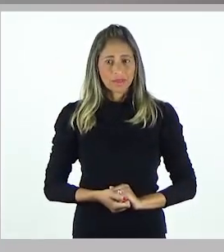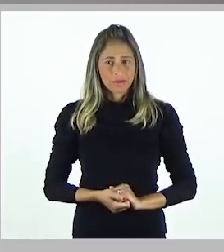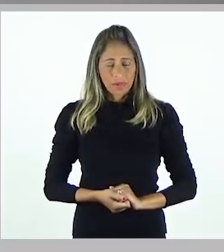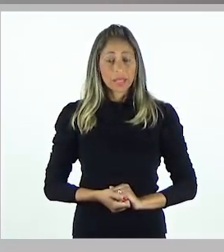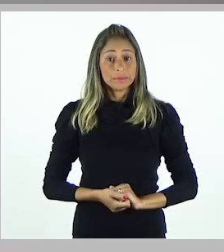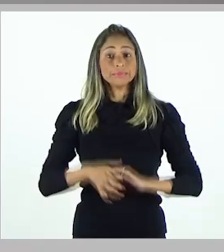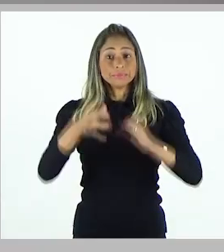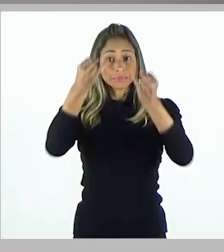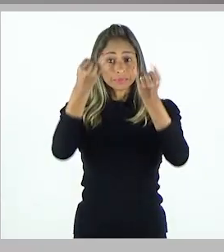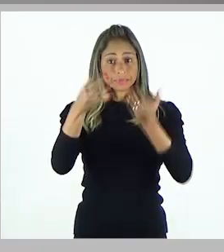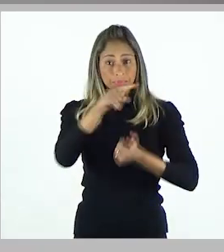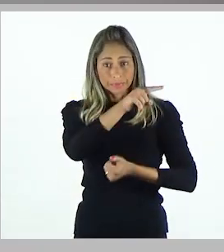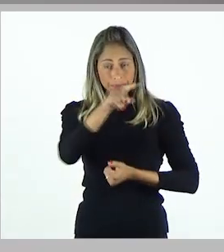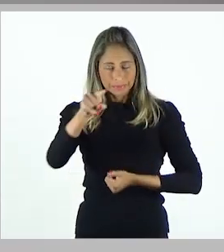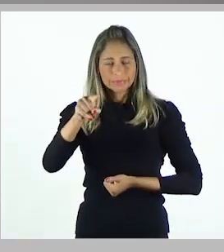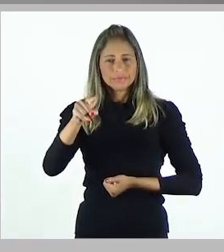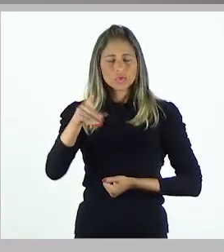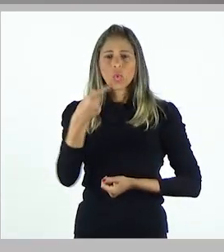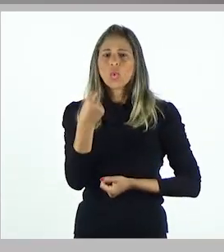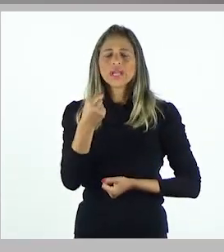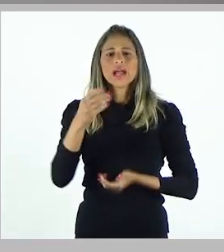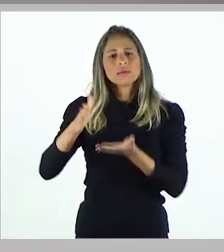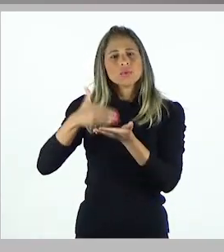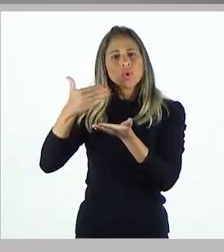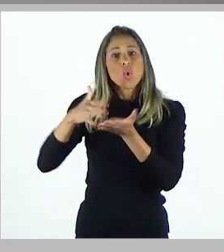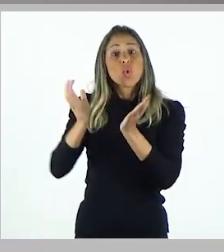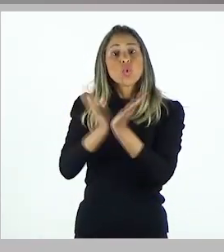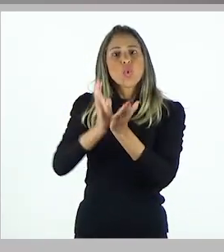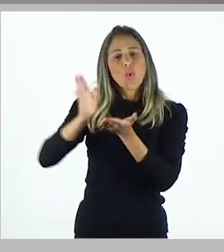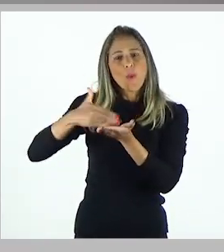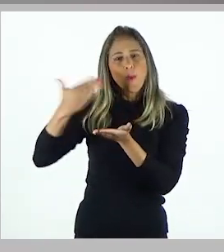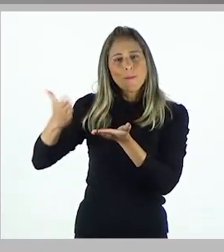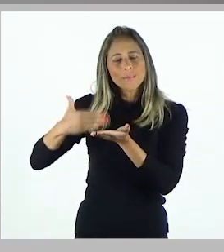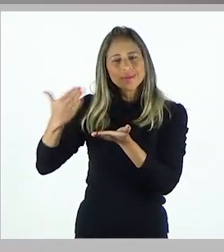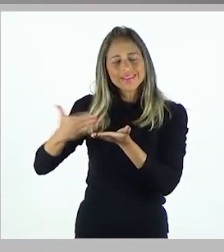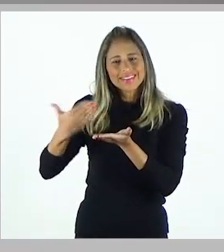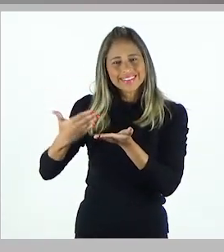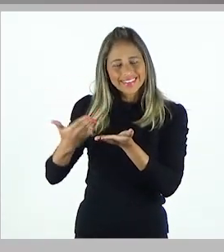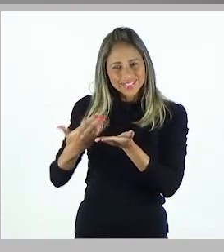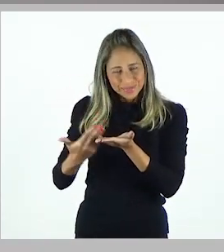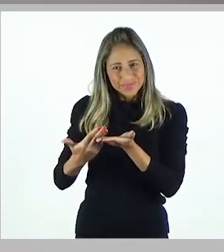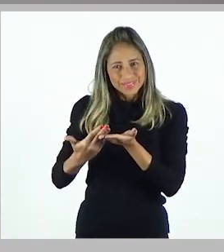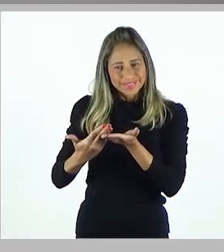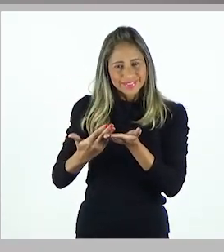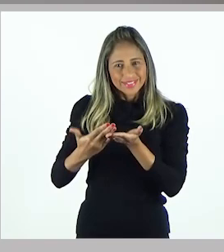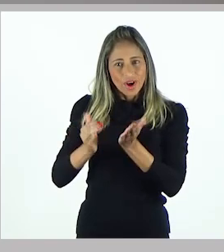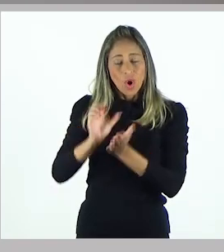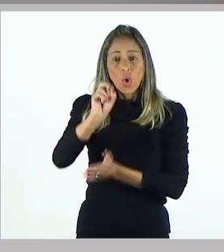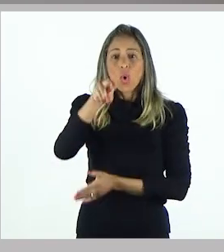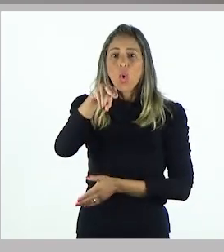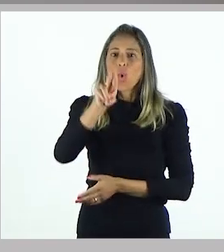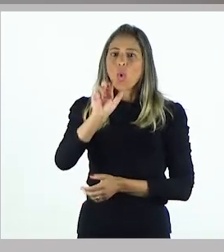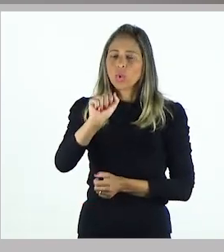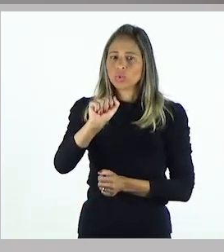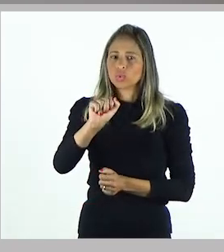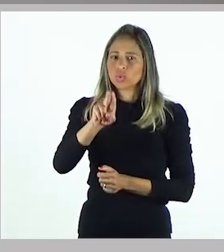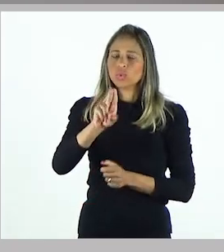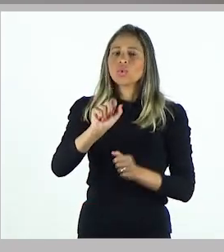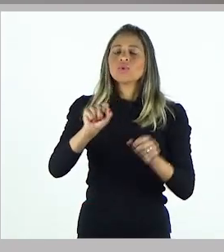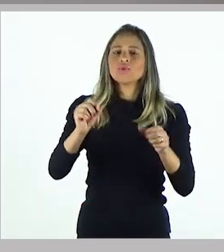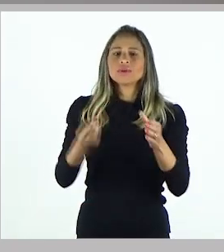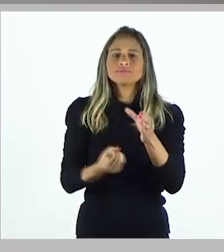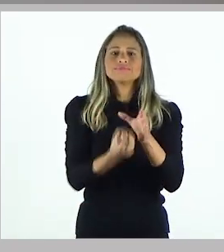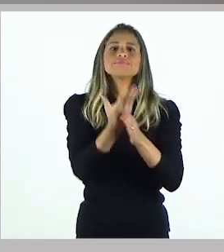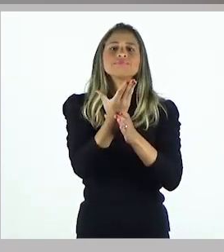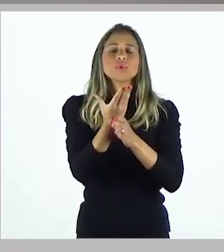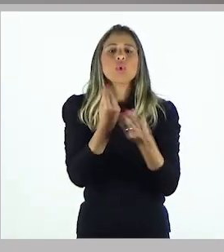Eu estou aqui para contar para você o que é o Clube de Leitura, Capítulo Brasil, projeto criado pela ONU, e como se